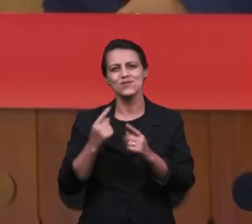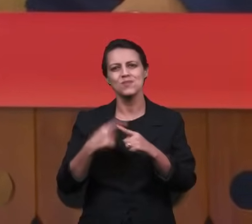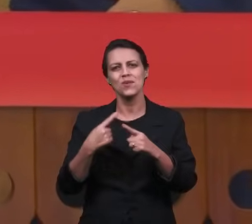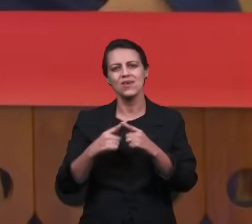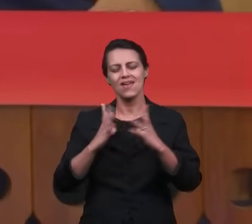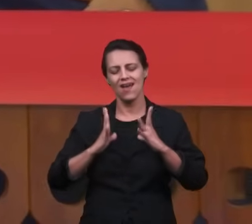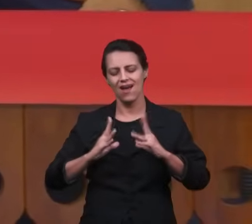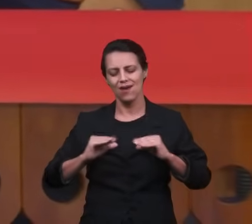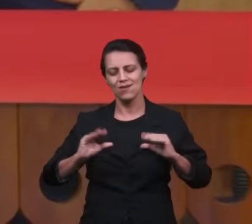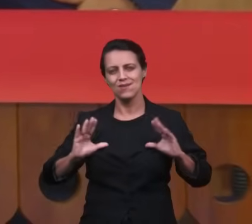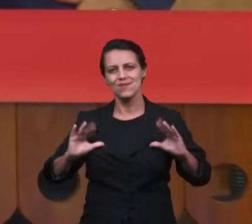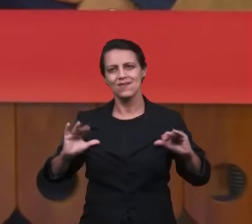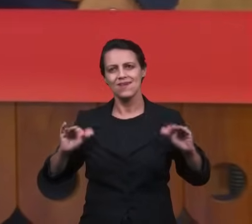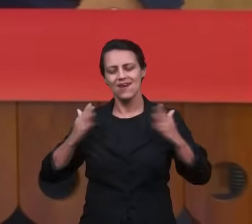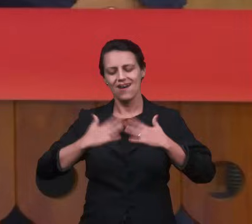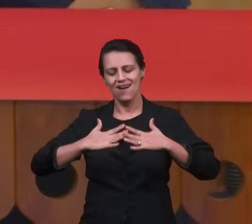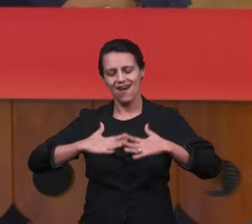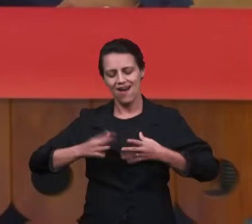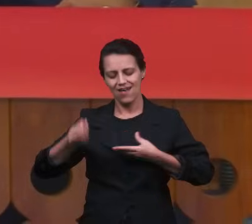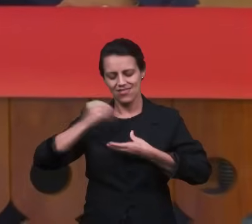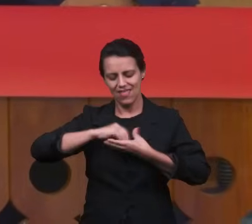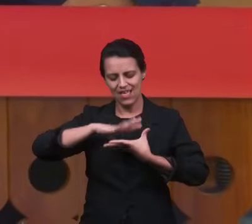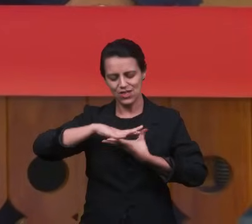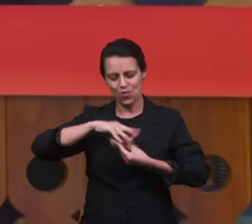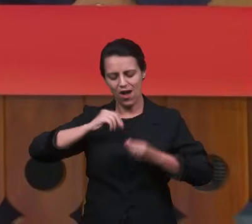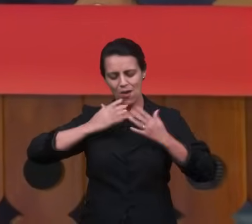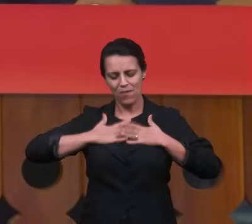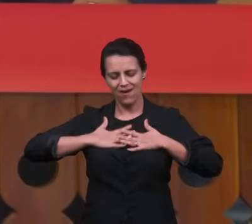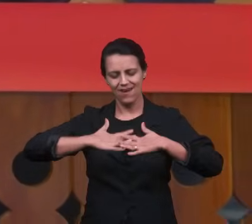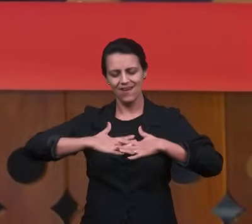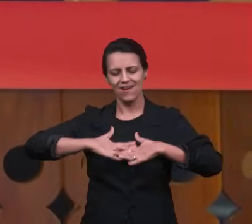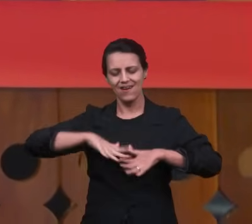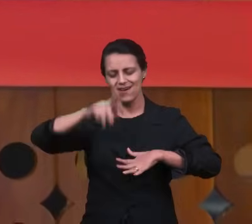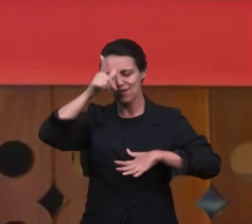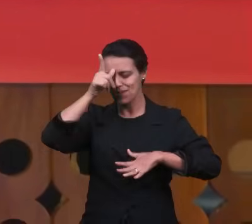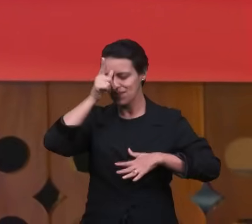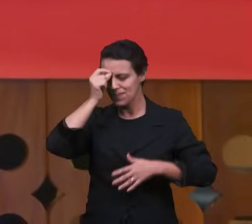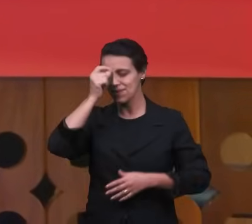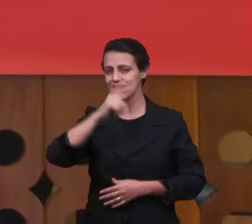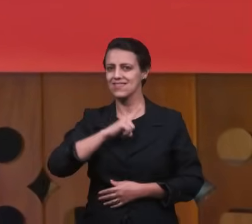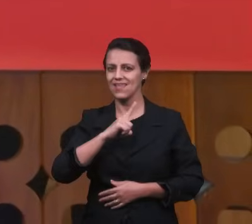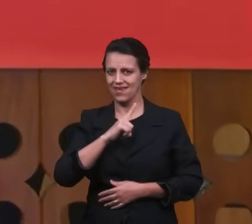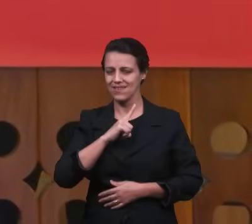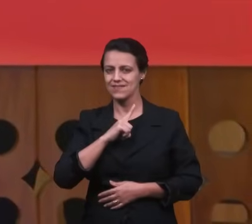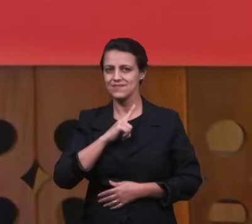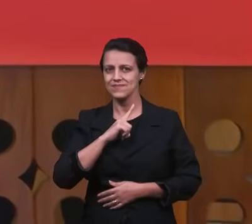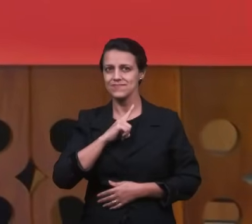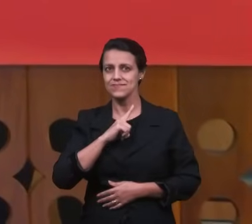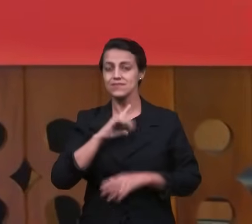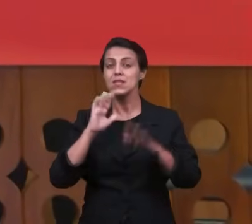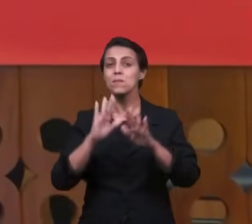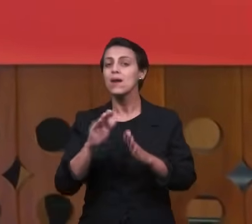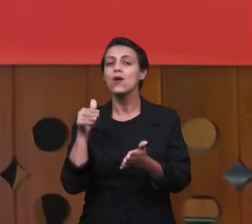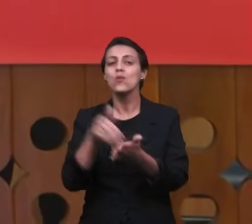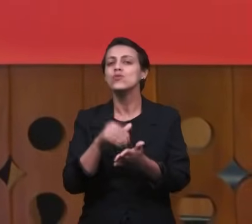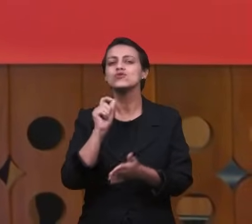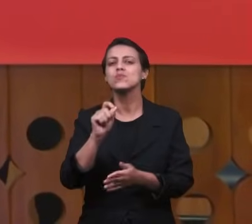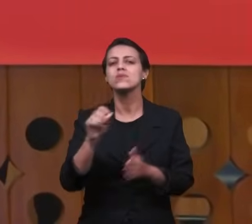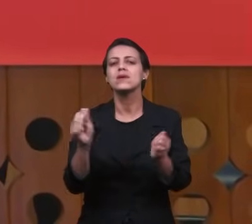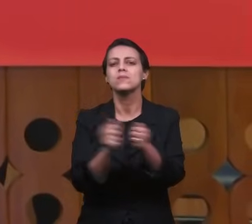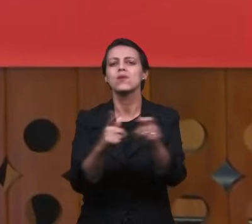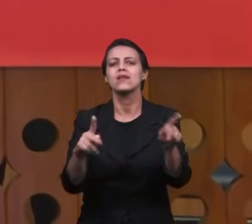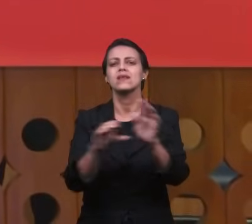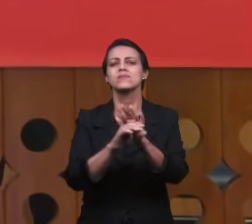encontrareis descanso para as vossas almas. Mas a última palavra do Apocalipse é aqui, 19:1,